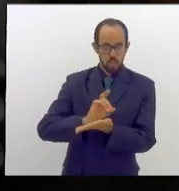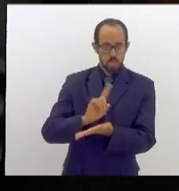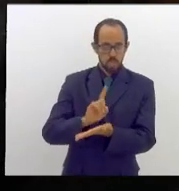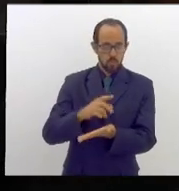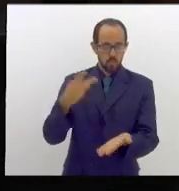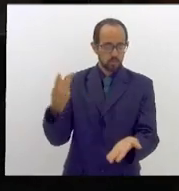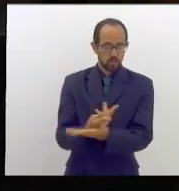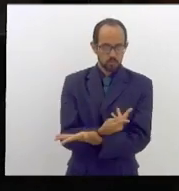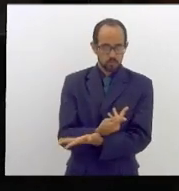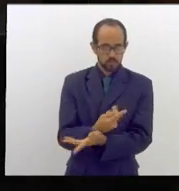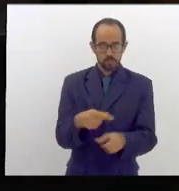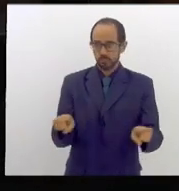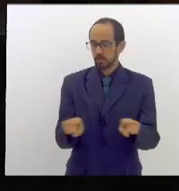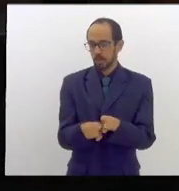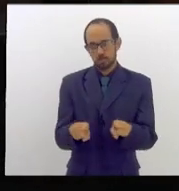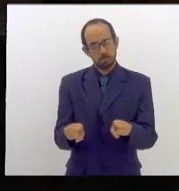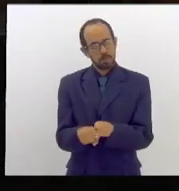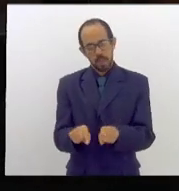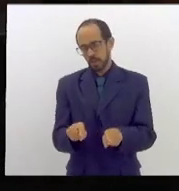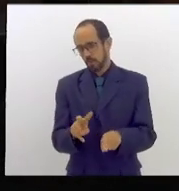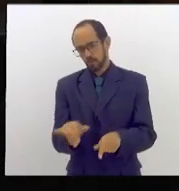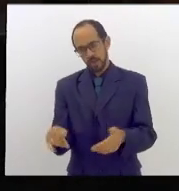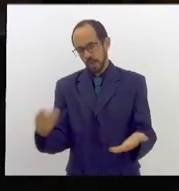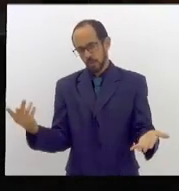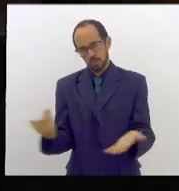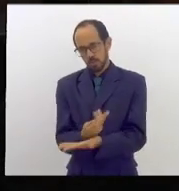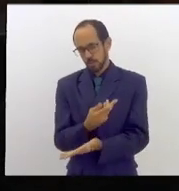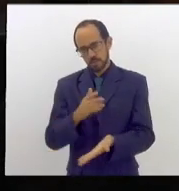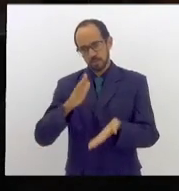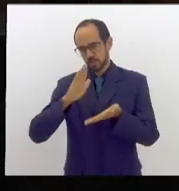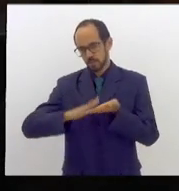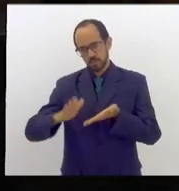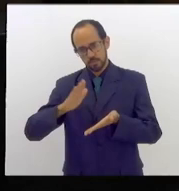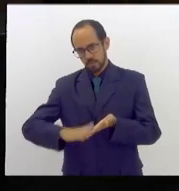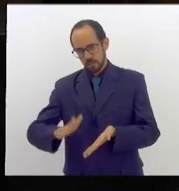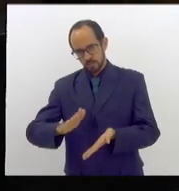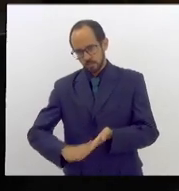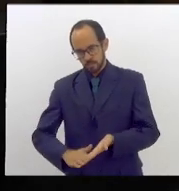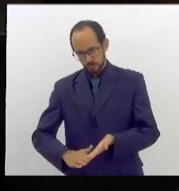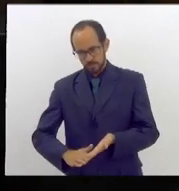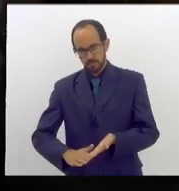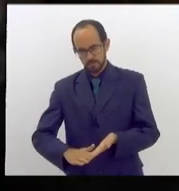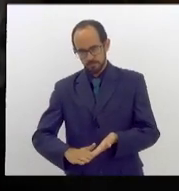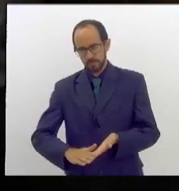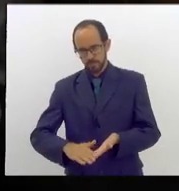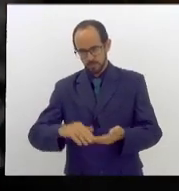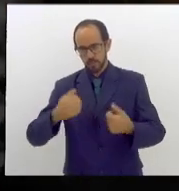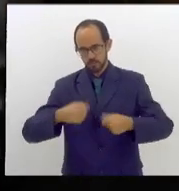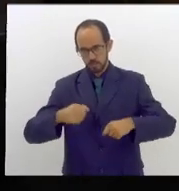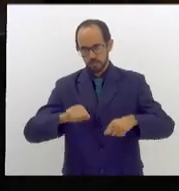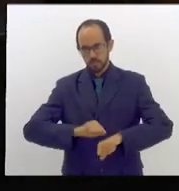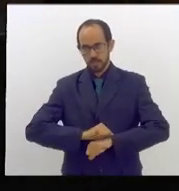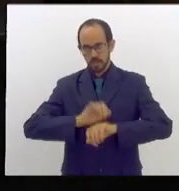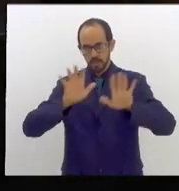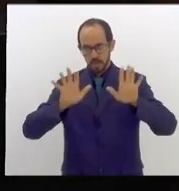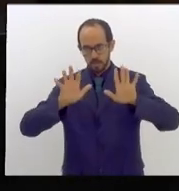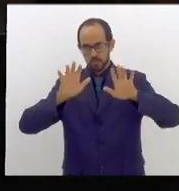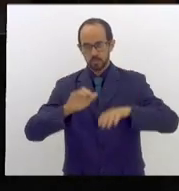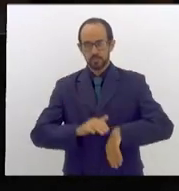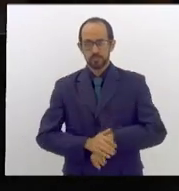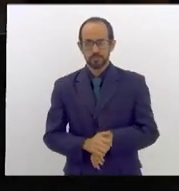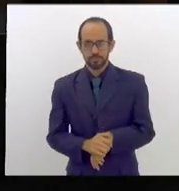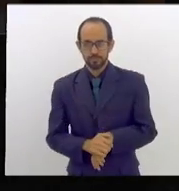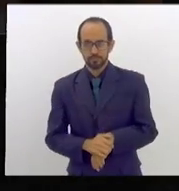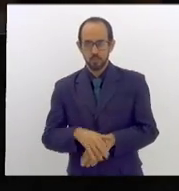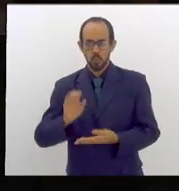as despesas também não vão ocorrerem isto tem que ficar claro o